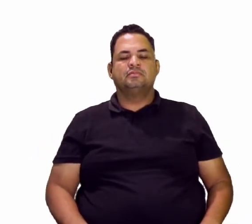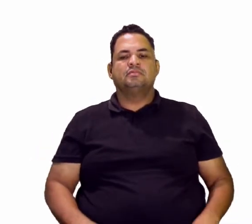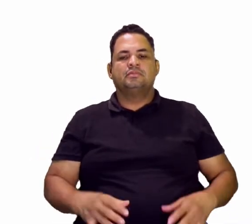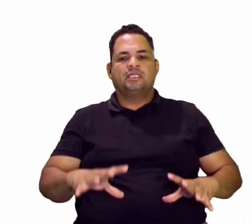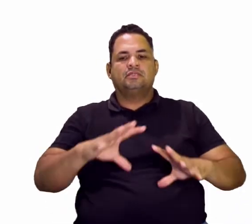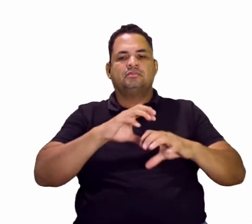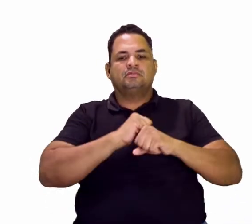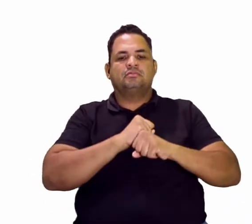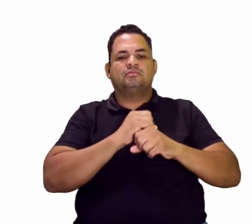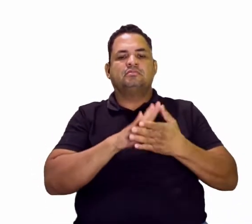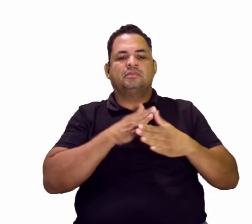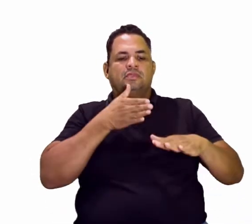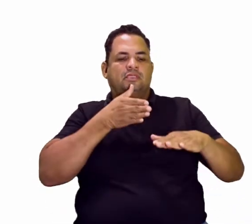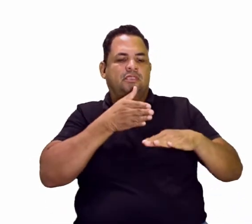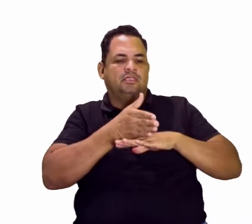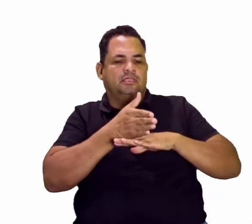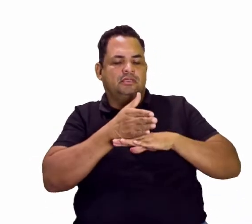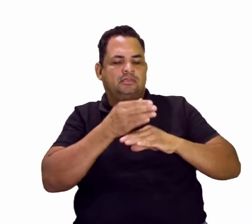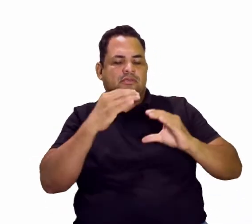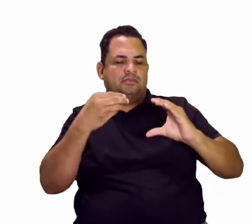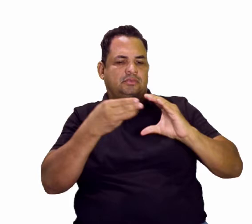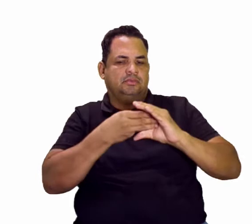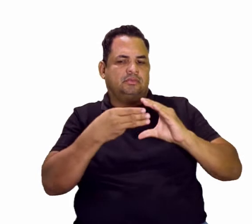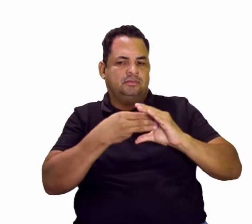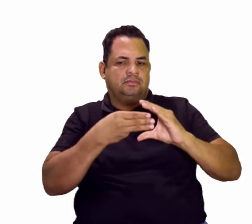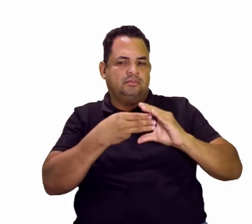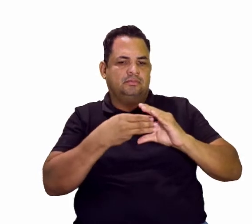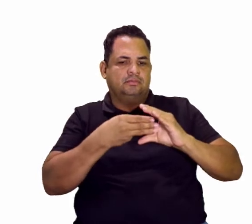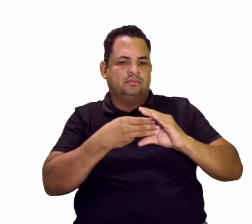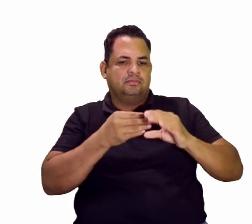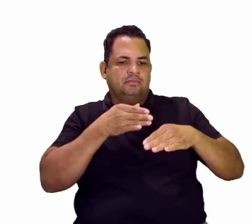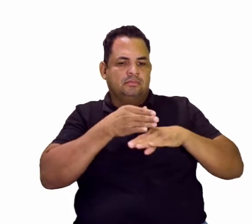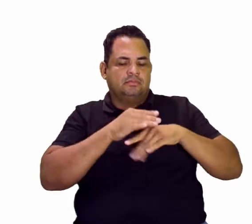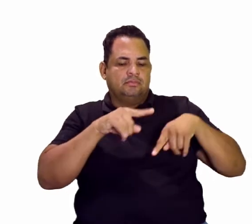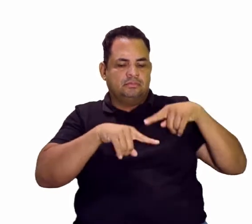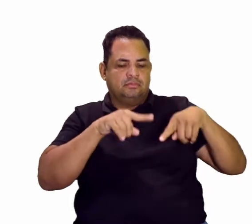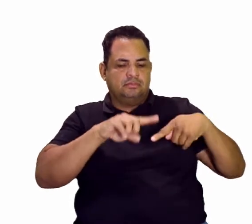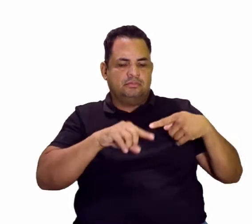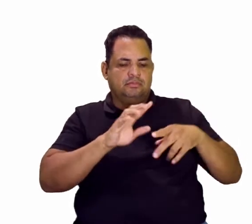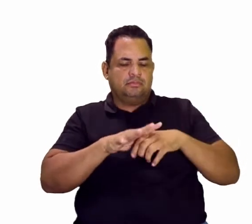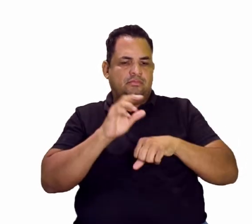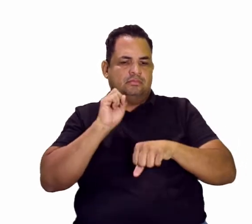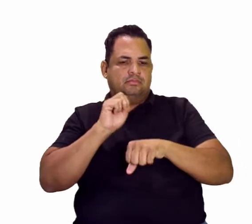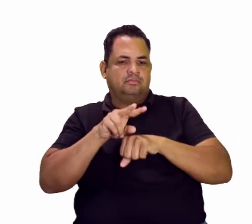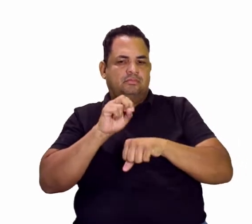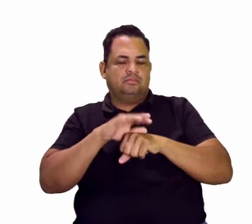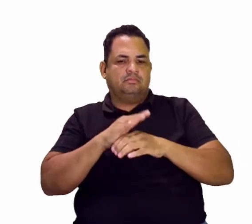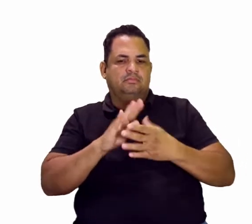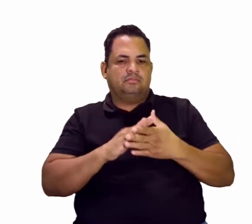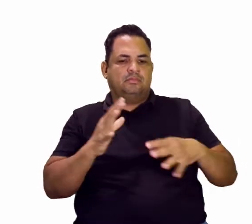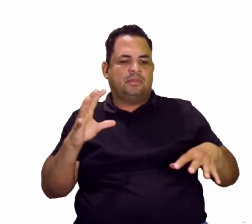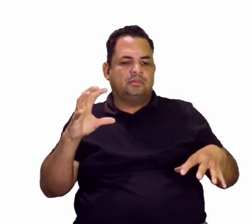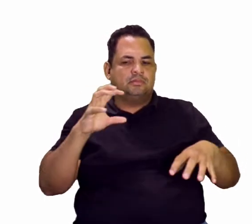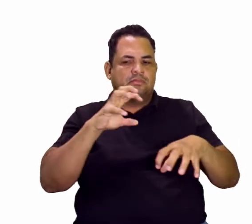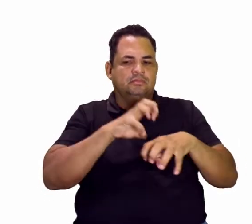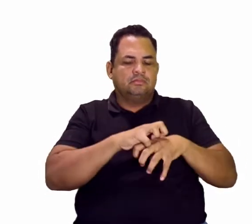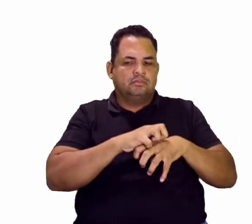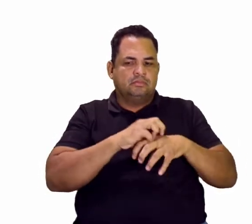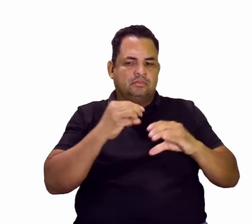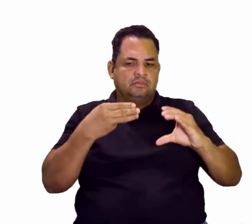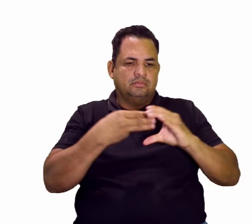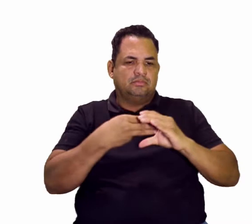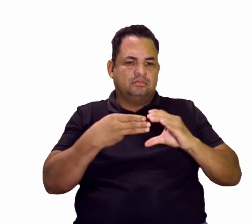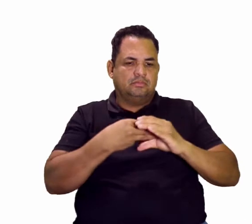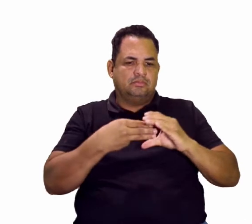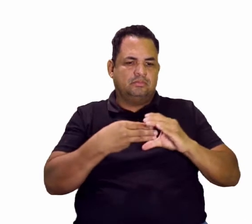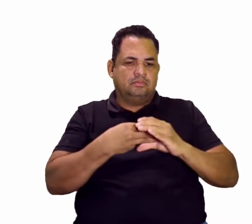ele vai lá para a célula, ou ele coloca parte do seu material viral, acoplando essa parte desse